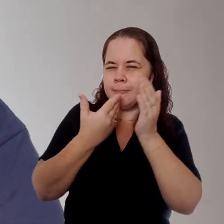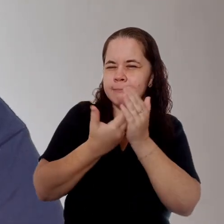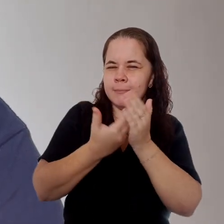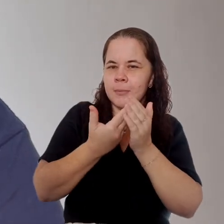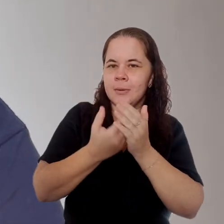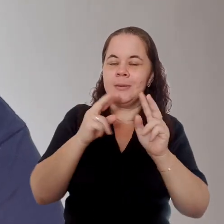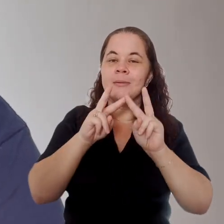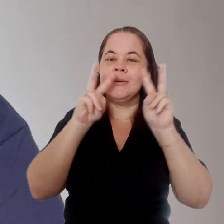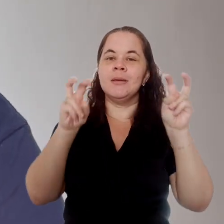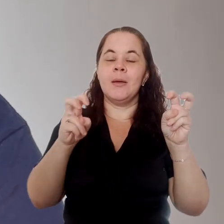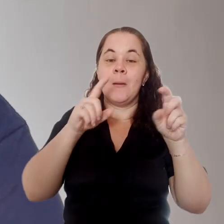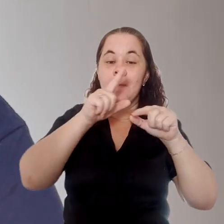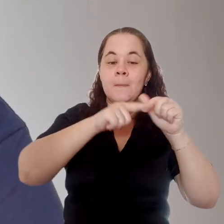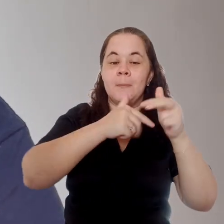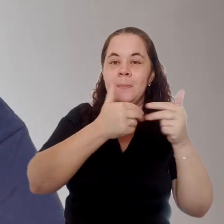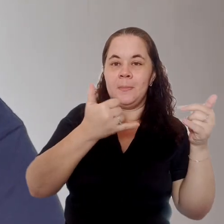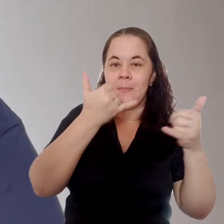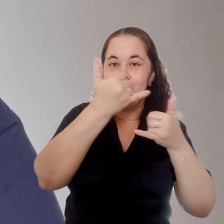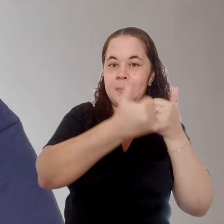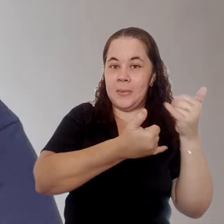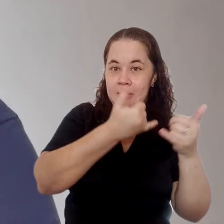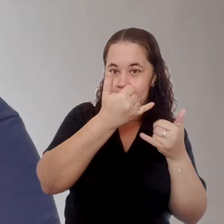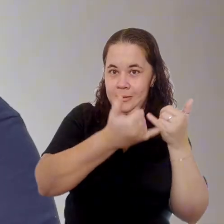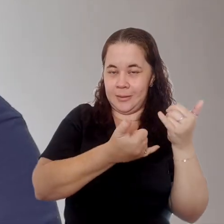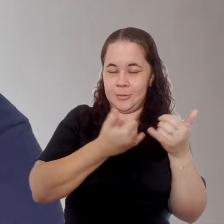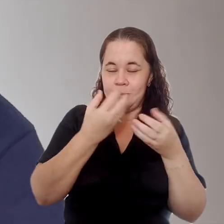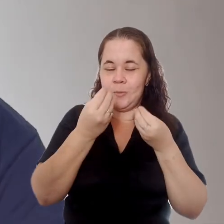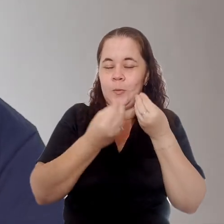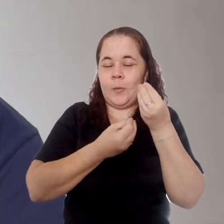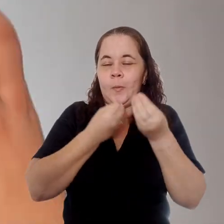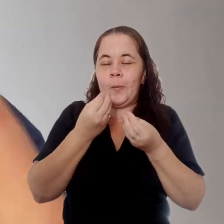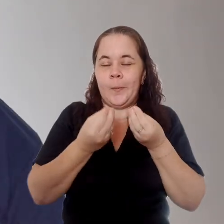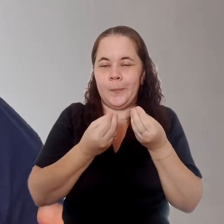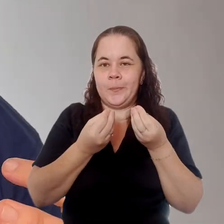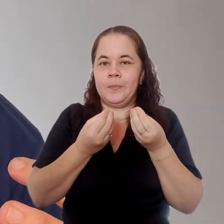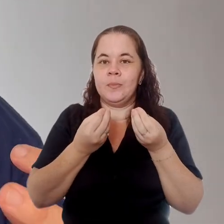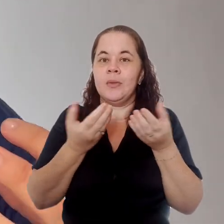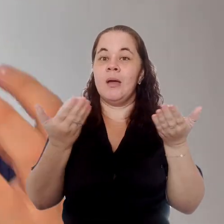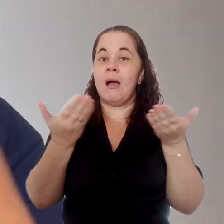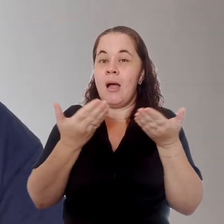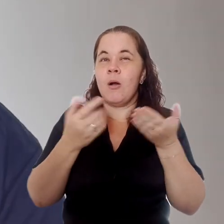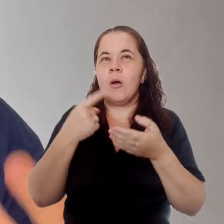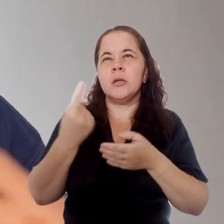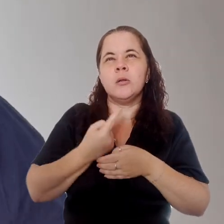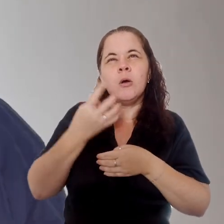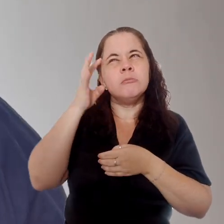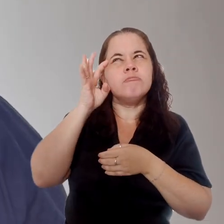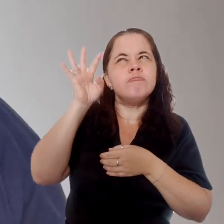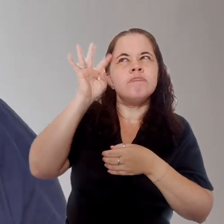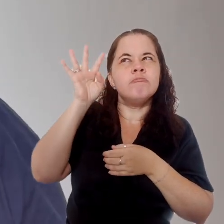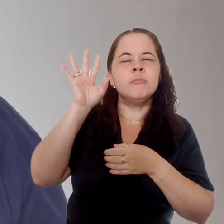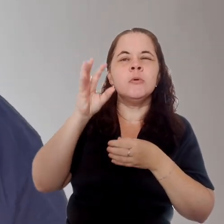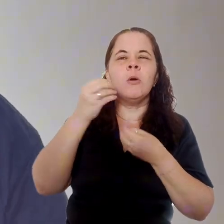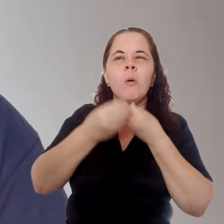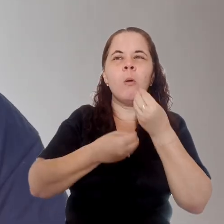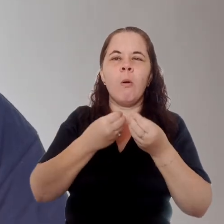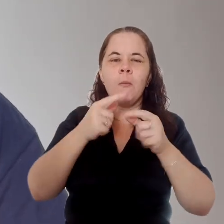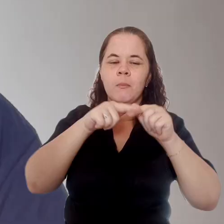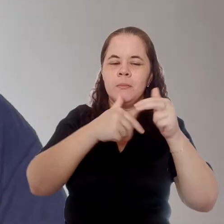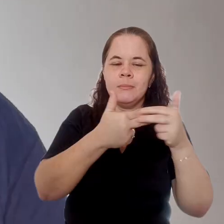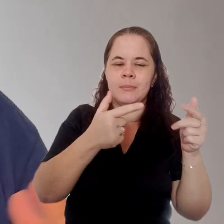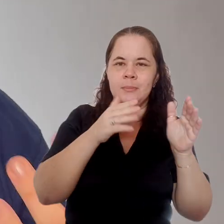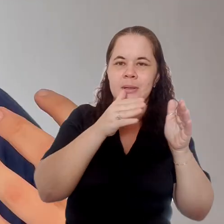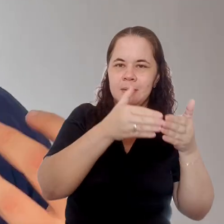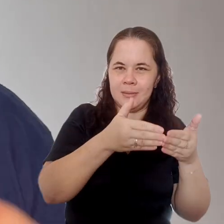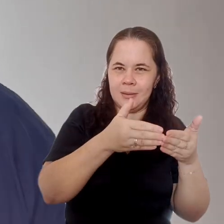e brincadeiras. E aí nós voltamos para outras brincadeiras e outros brinquedos, né?